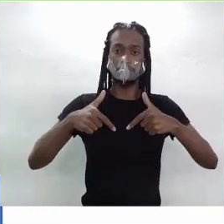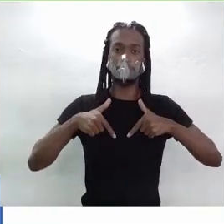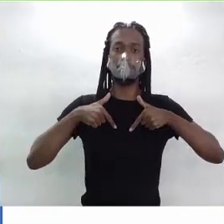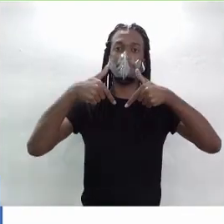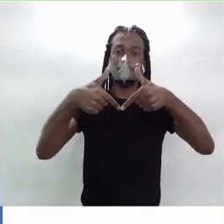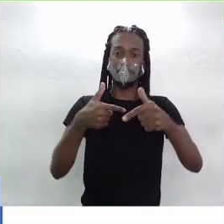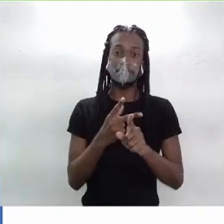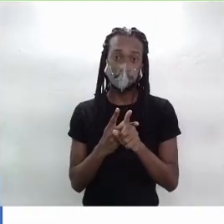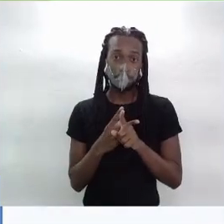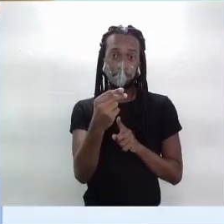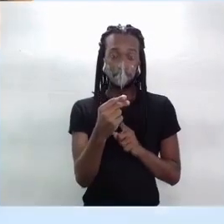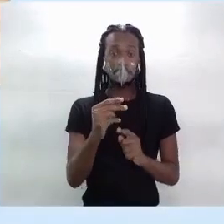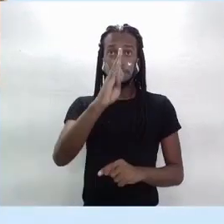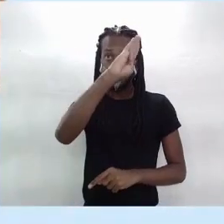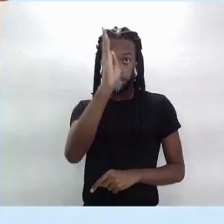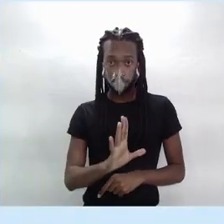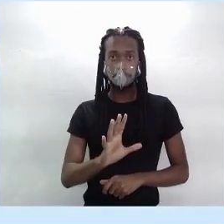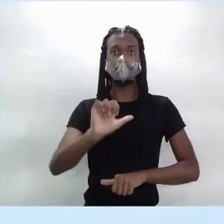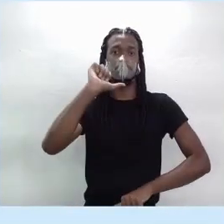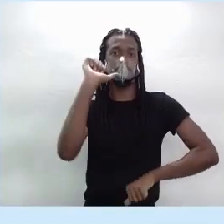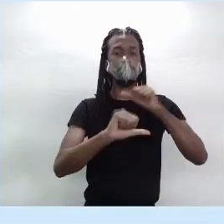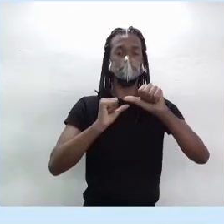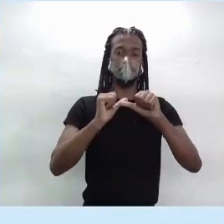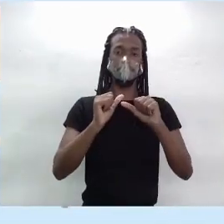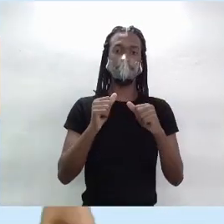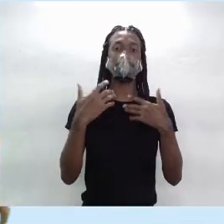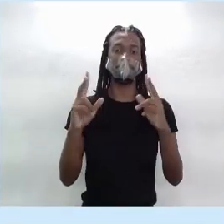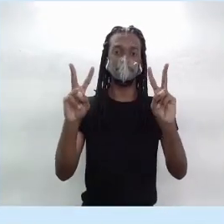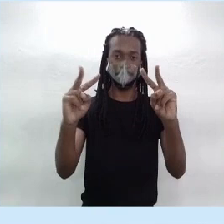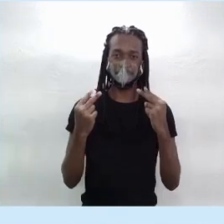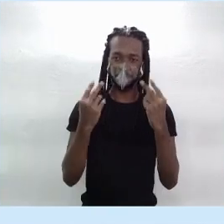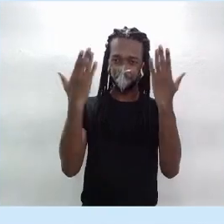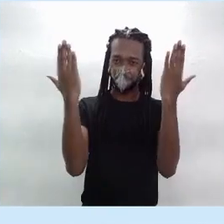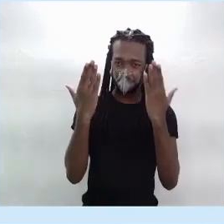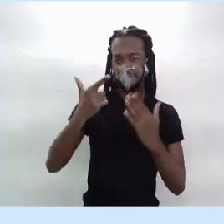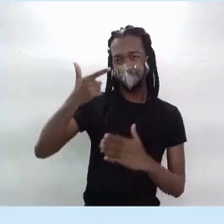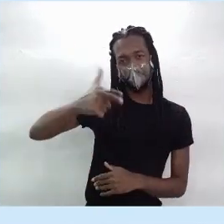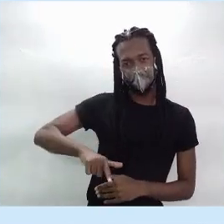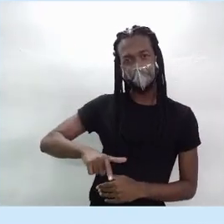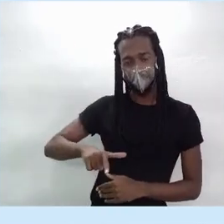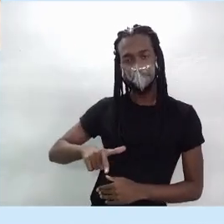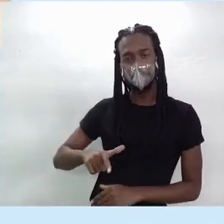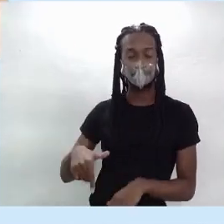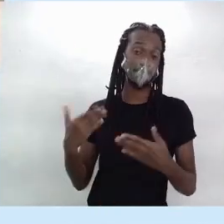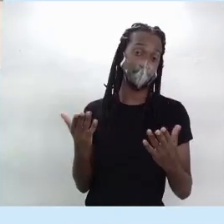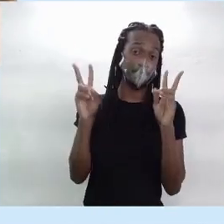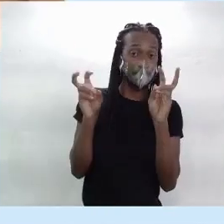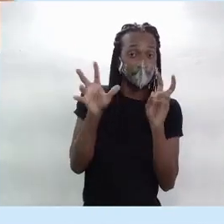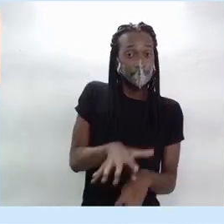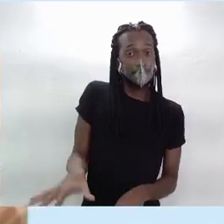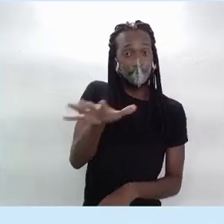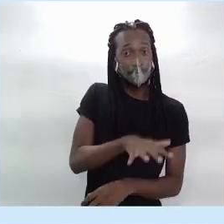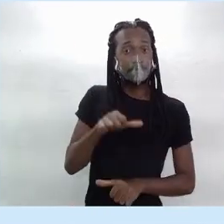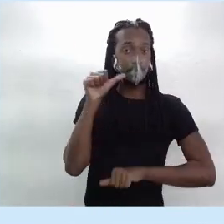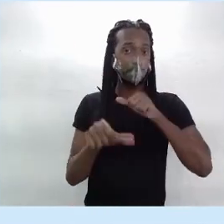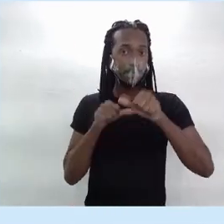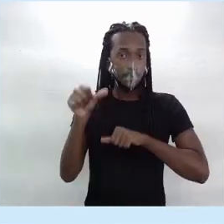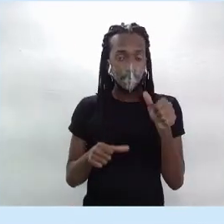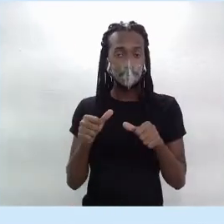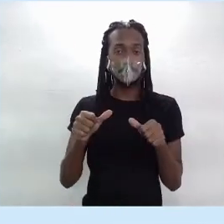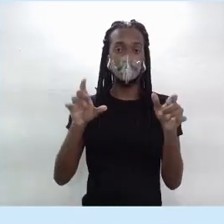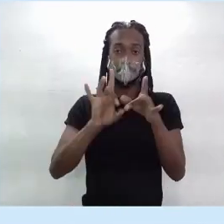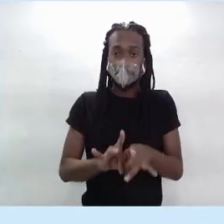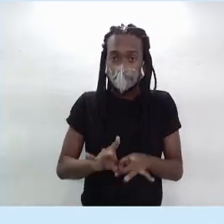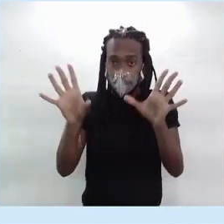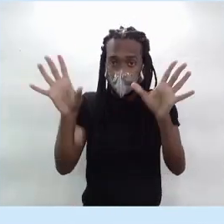Brasil. Então vejam só, gente, cortando para mim aqui, essa questão de que a questão de mudar, a questão da